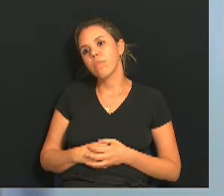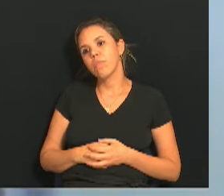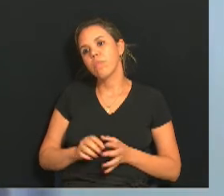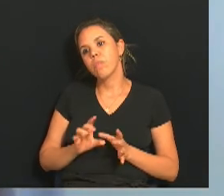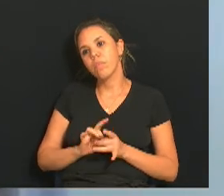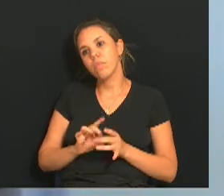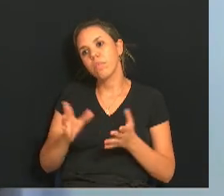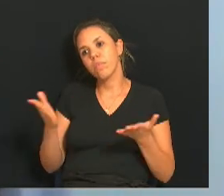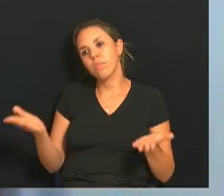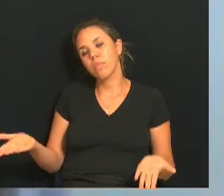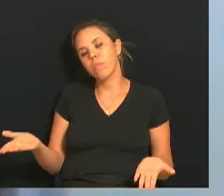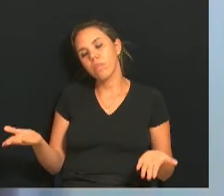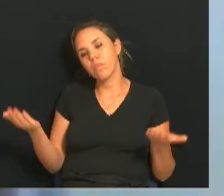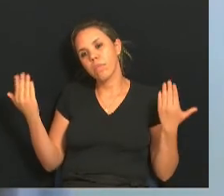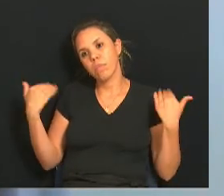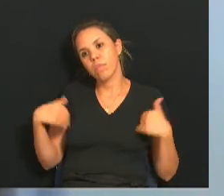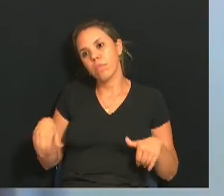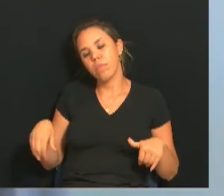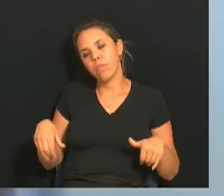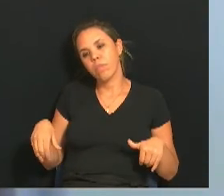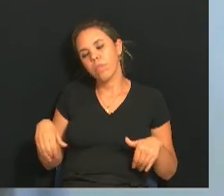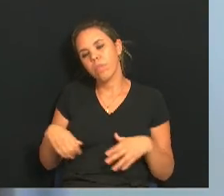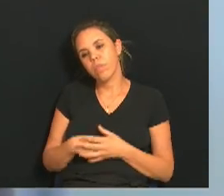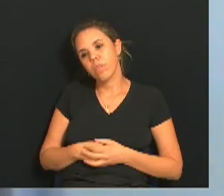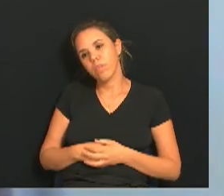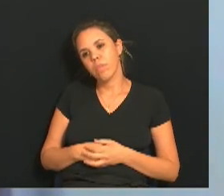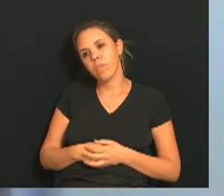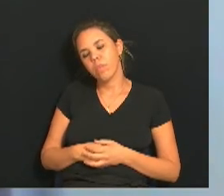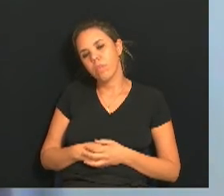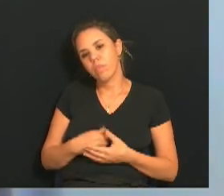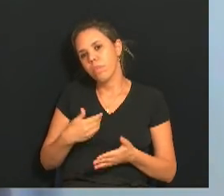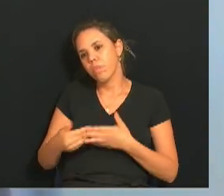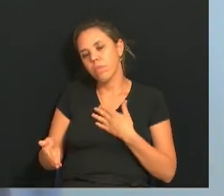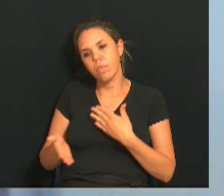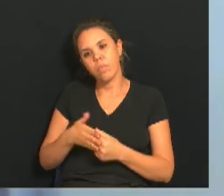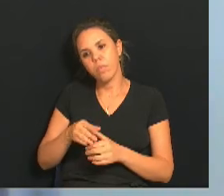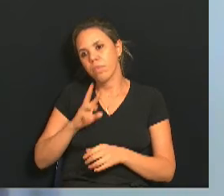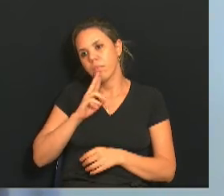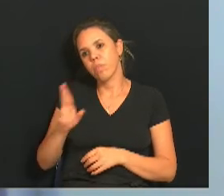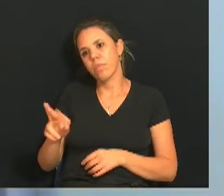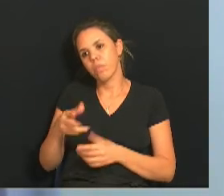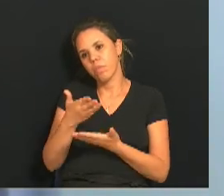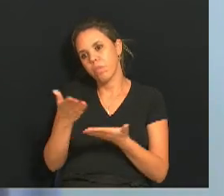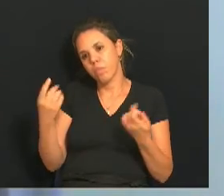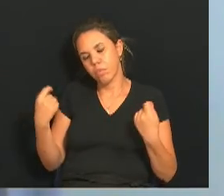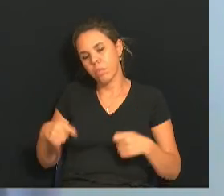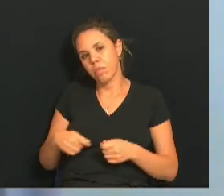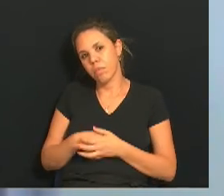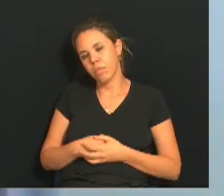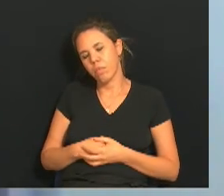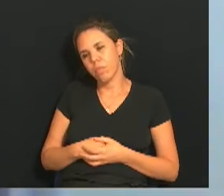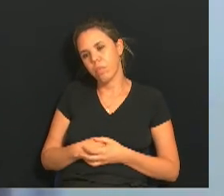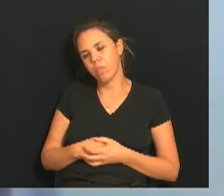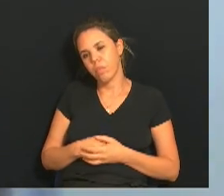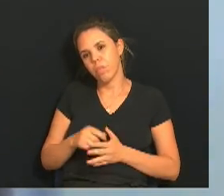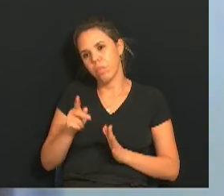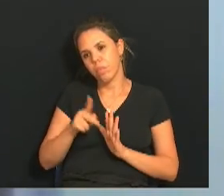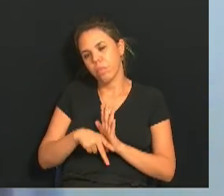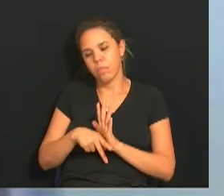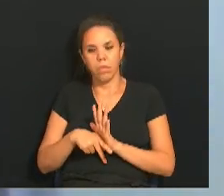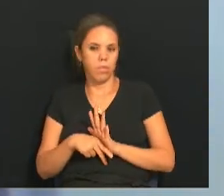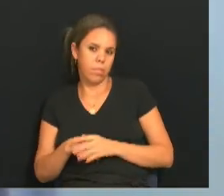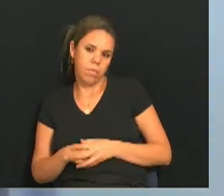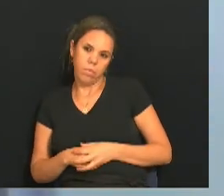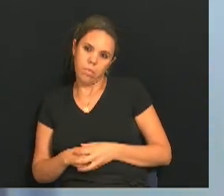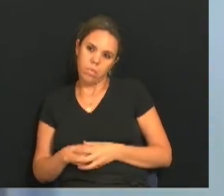disposição para oferecer qualquer informação que for necessária em relação a isso, a esse projeto específico, ao que foi